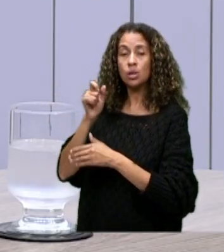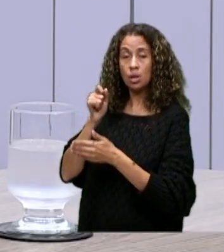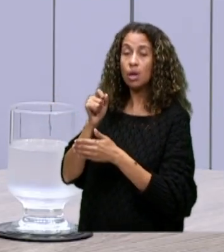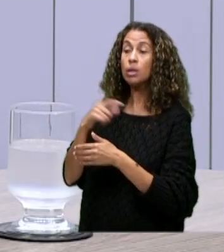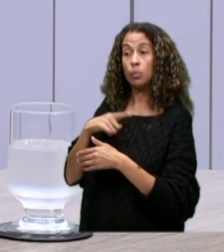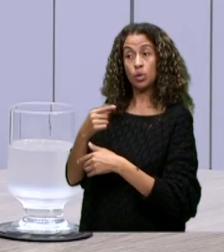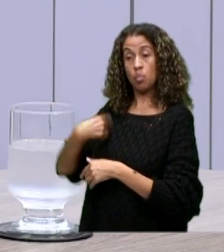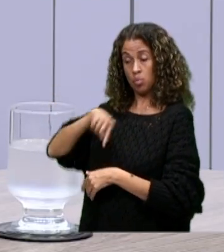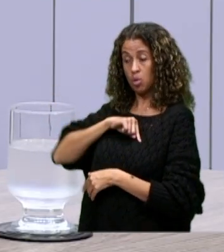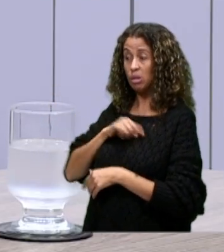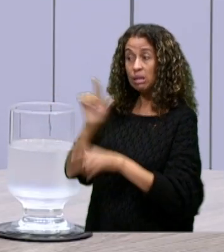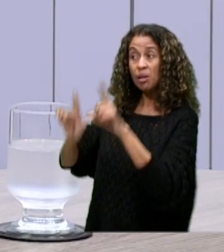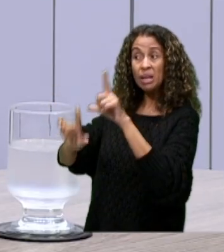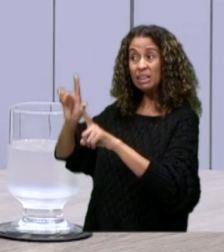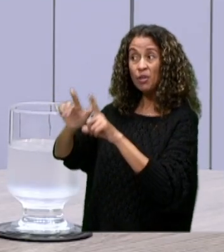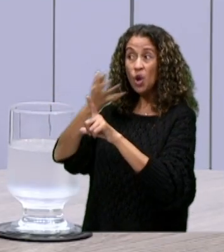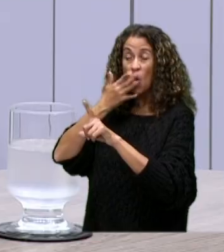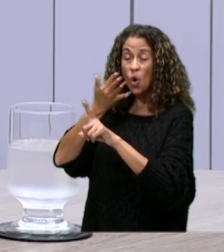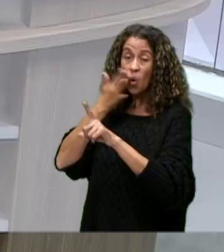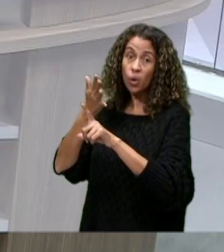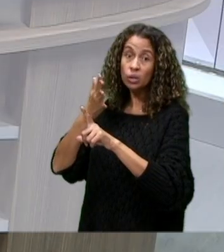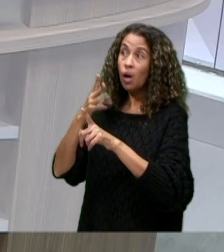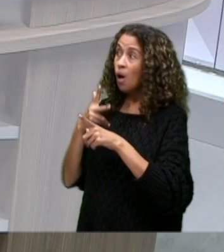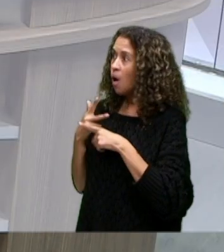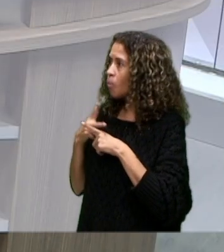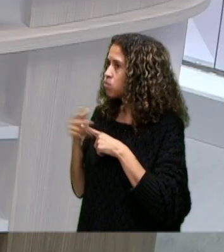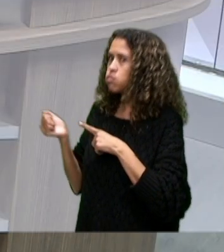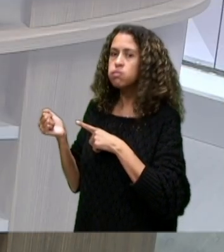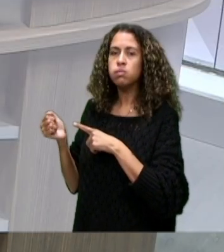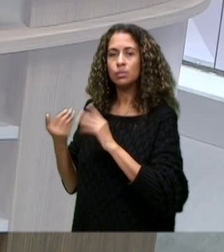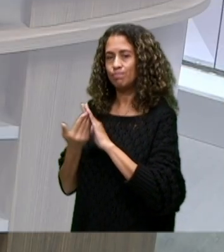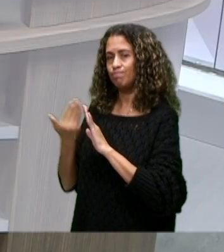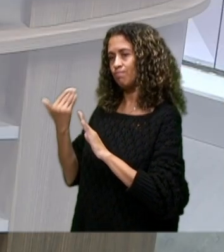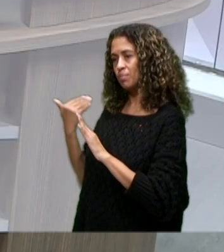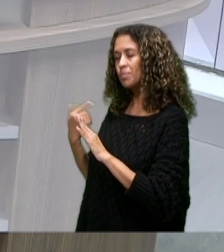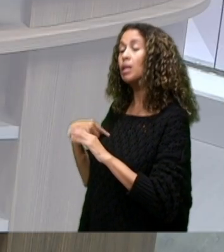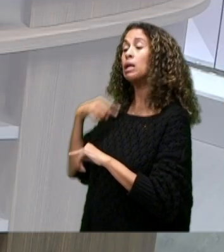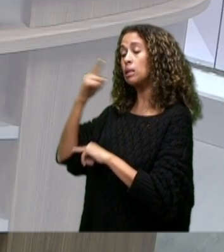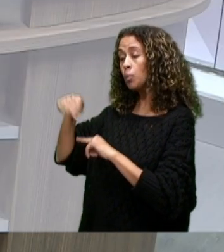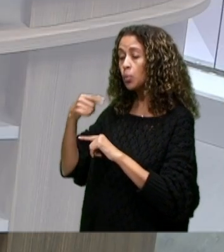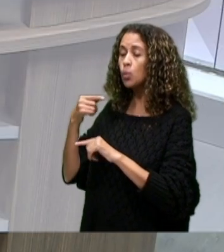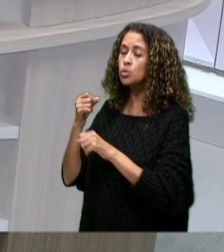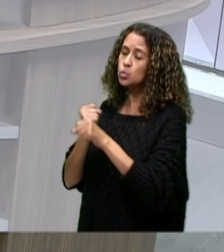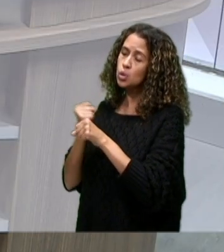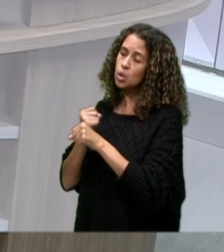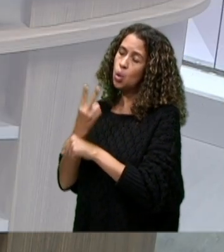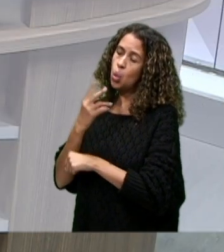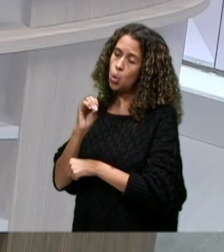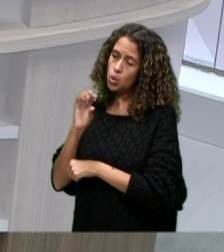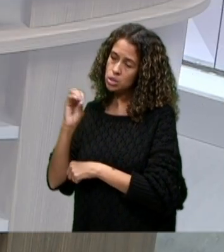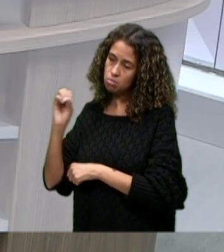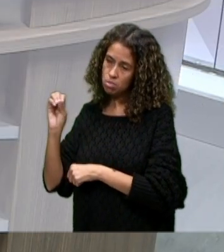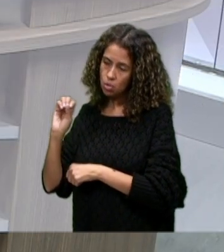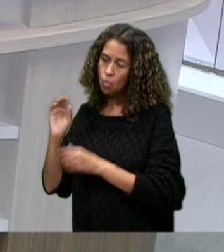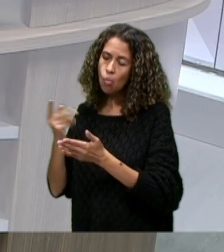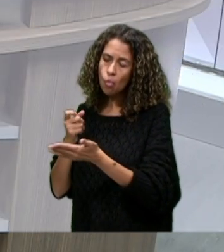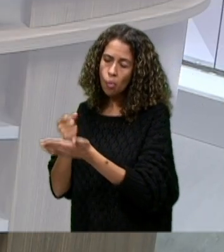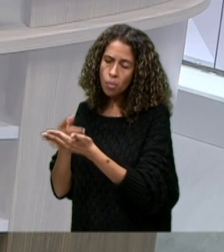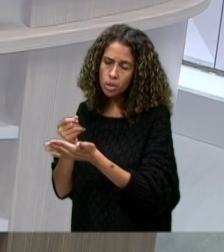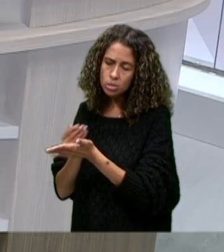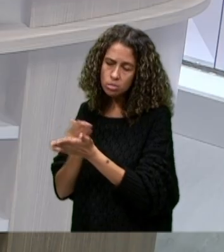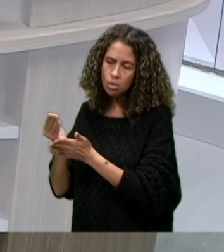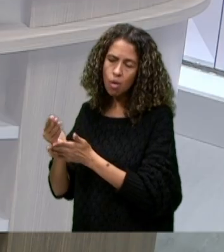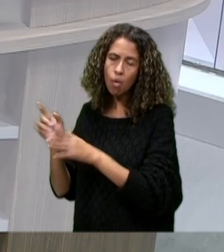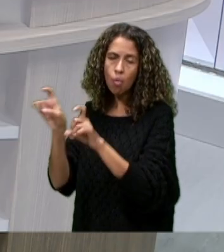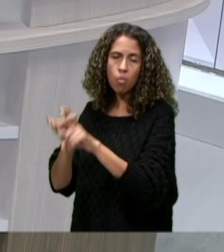já foi um avanço nos anos 90, né? Quem conseguia ter, e computadores no final dos anos 2000, computador pessoal,